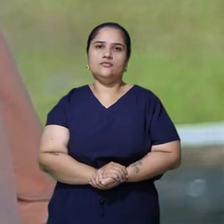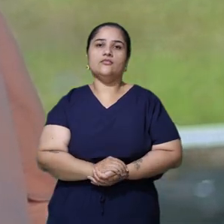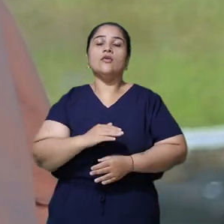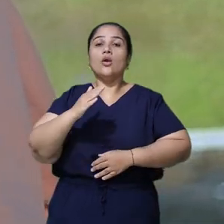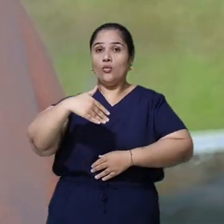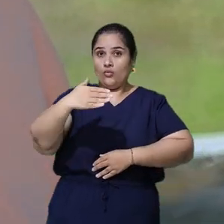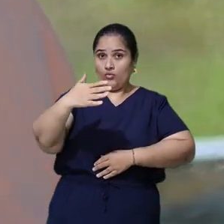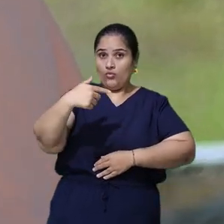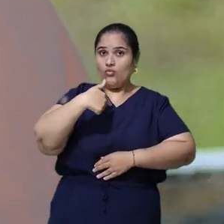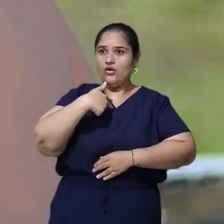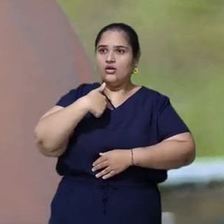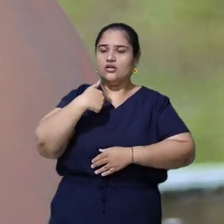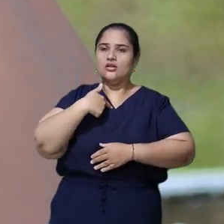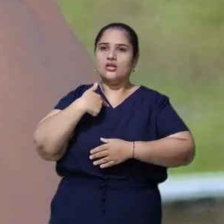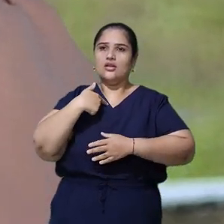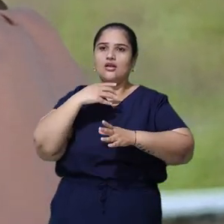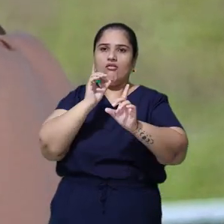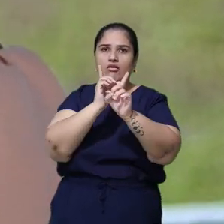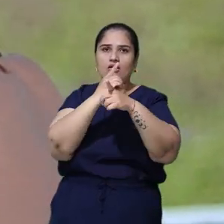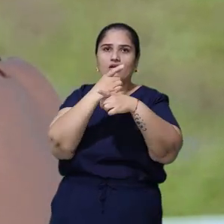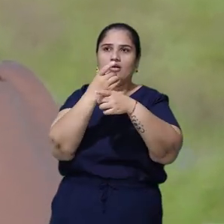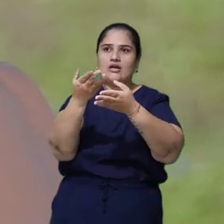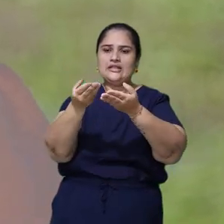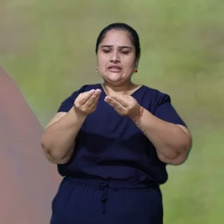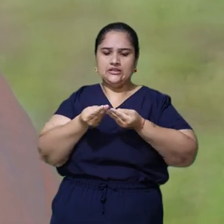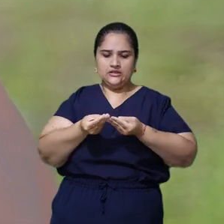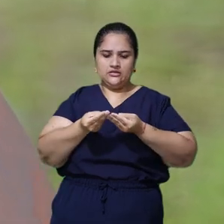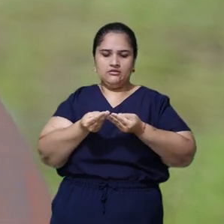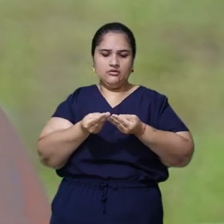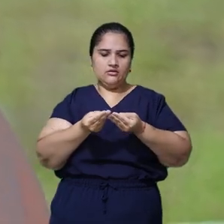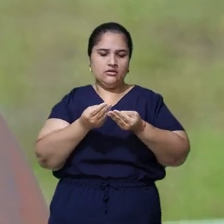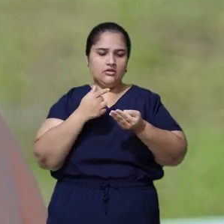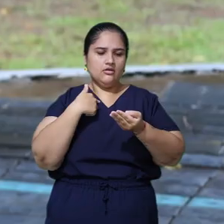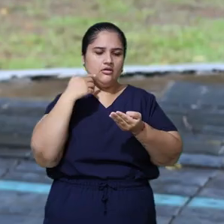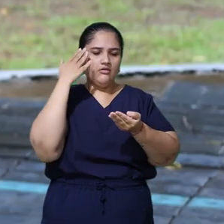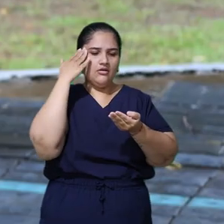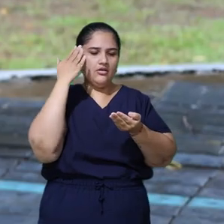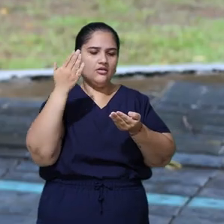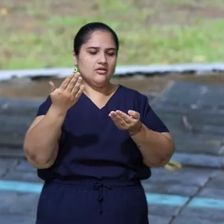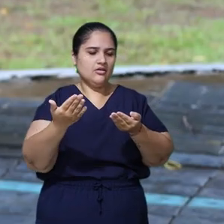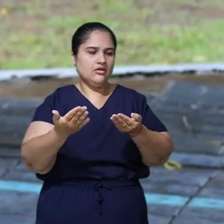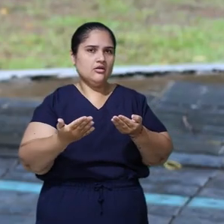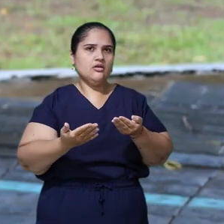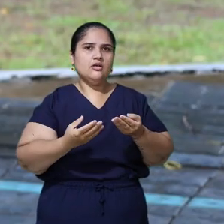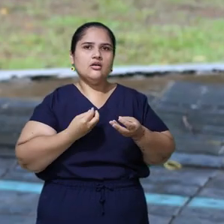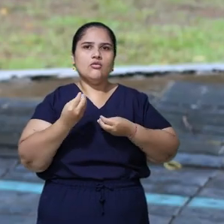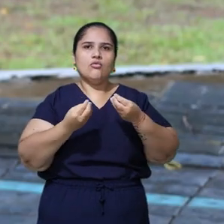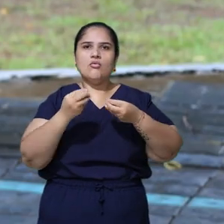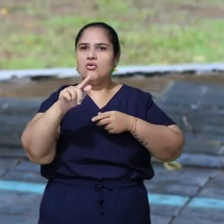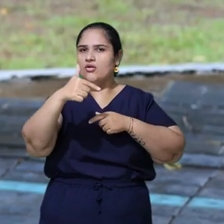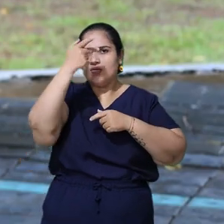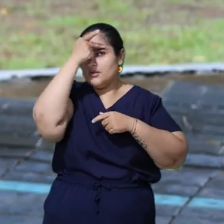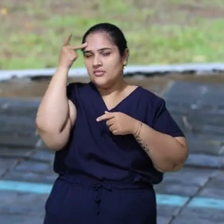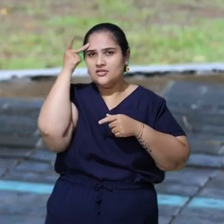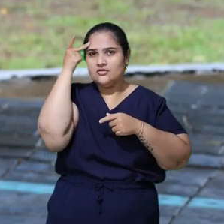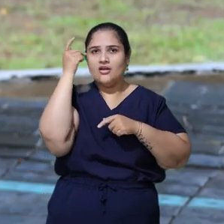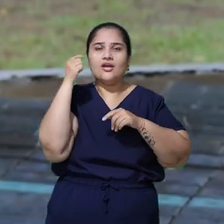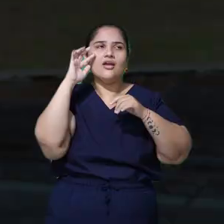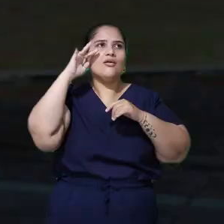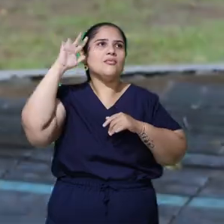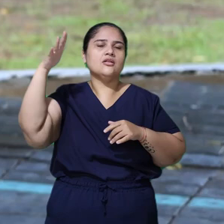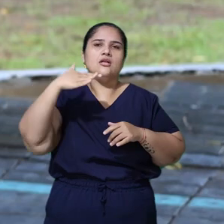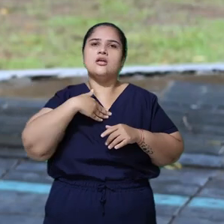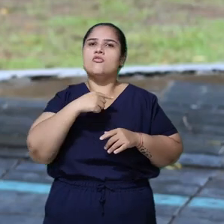Quando eu recebi o diagnóstico do câncer de mama, eu acho que, como qualquer outra pessoa, a primeira coisa que eu imaginei é: eu vou